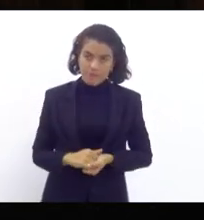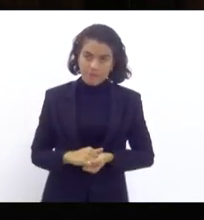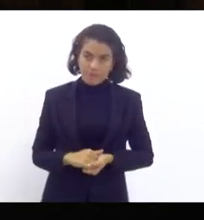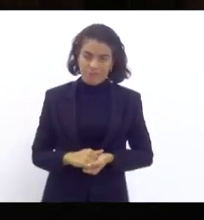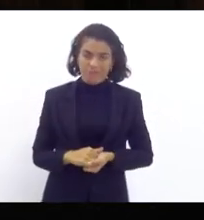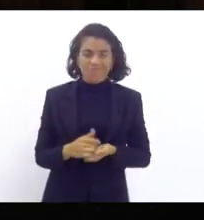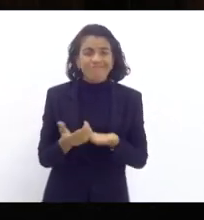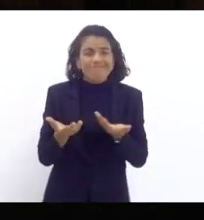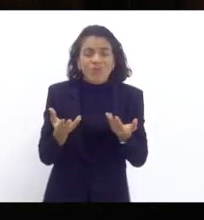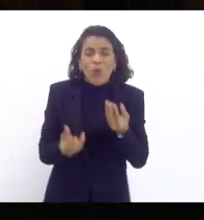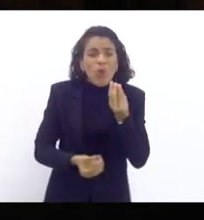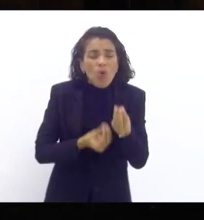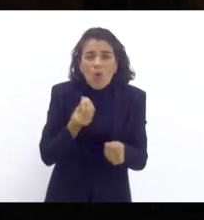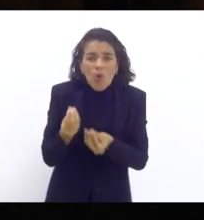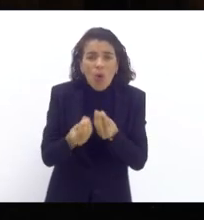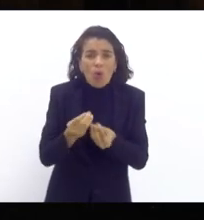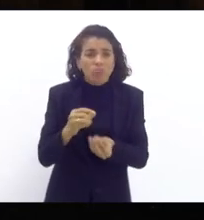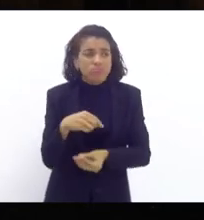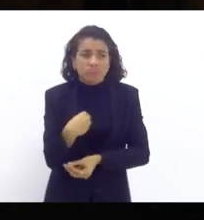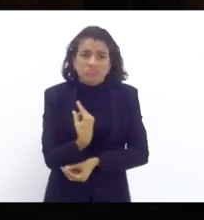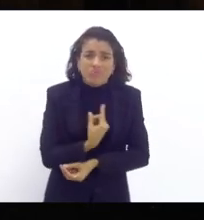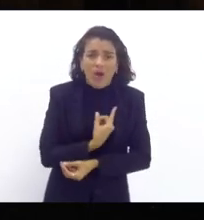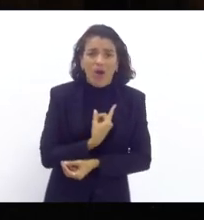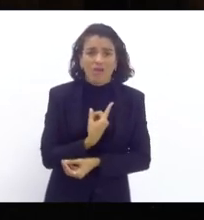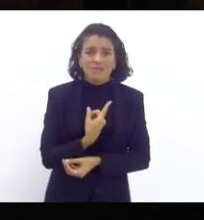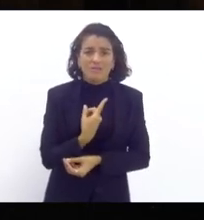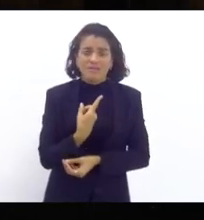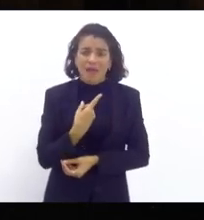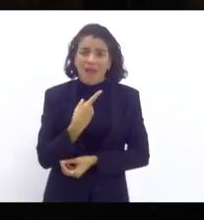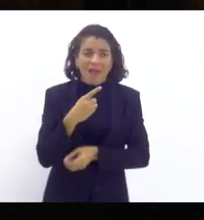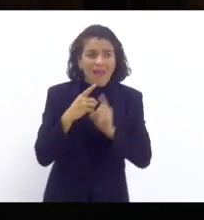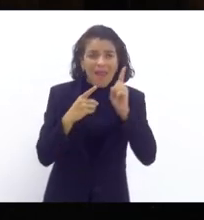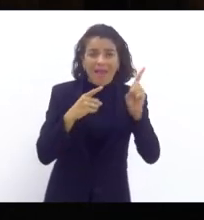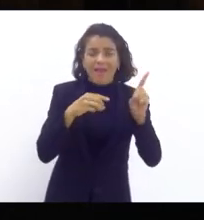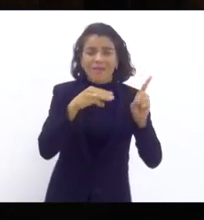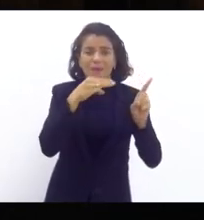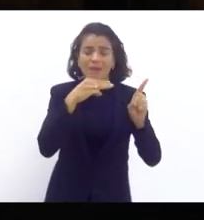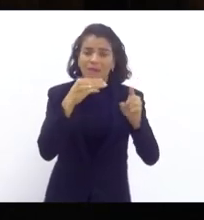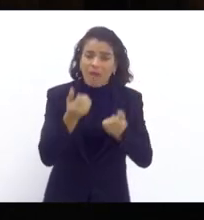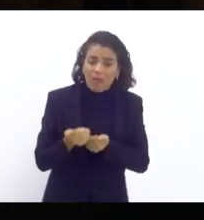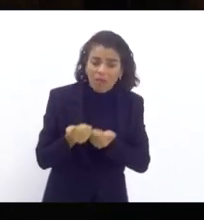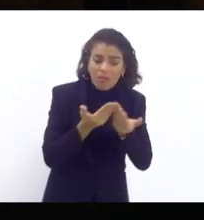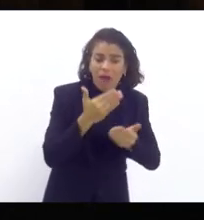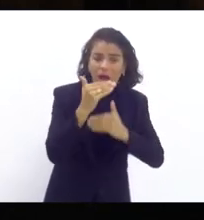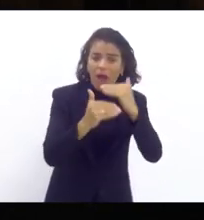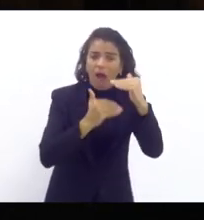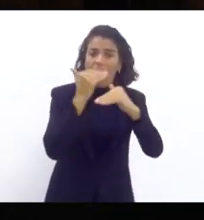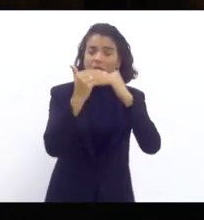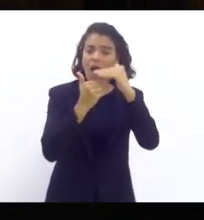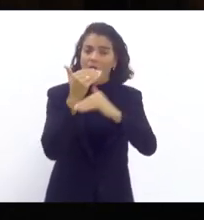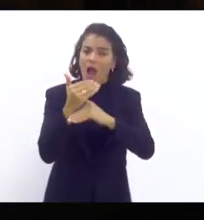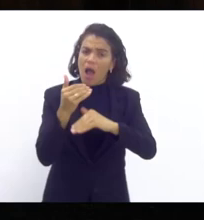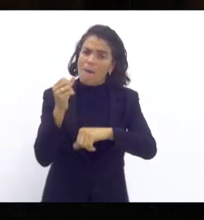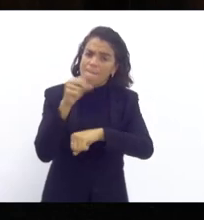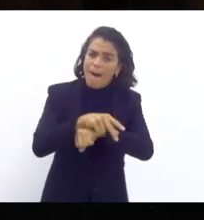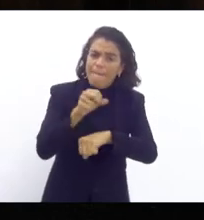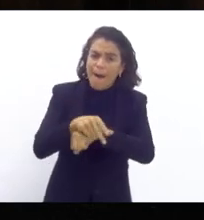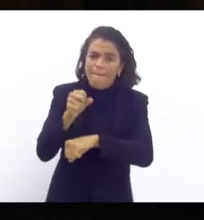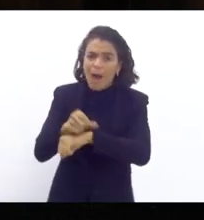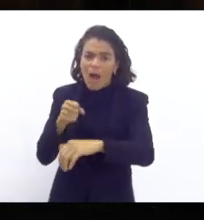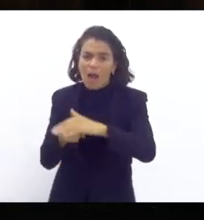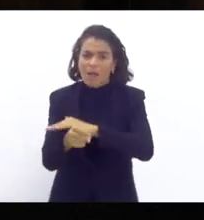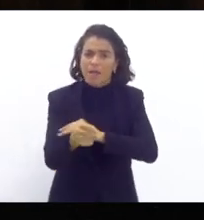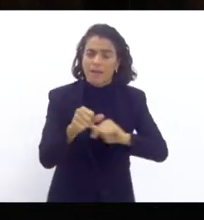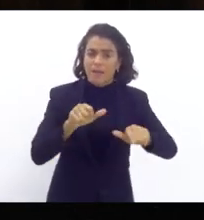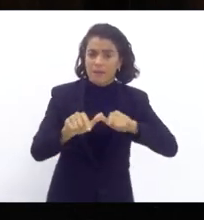Desse jeito, como iremos levar para o município de Mangaratiba o desenvolvimento econômico, a geração de emprego? Ninguém vai